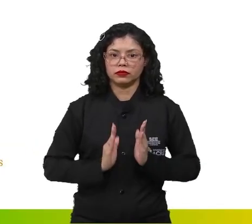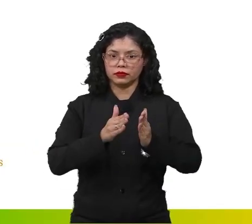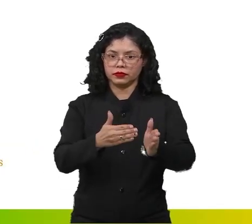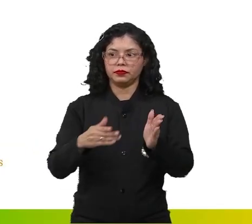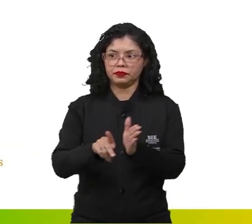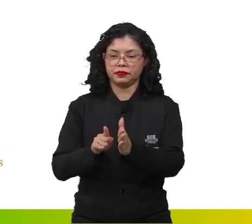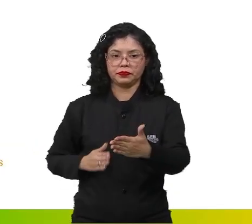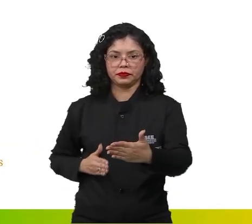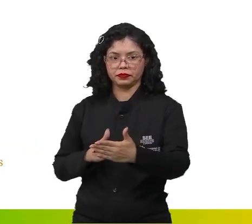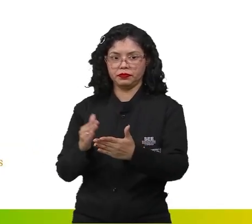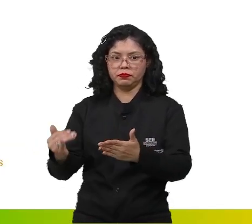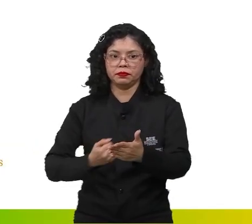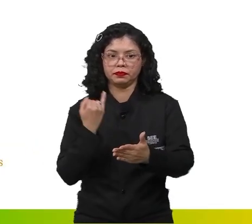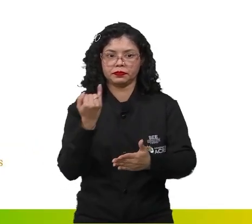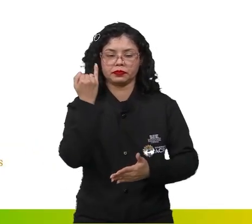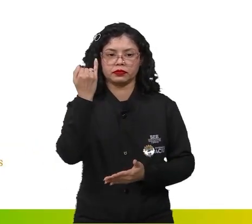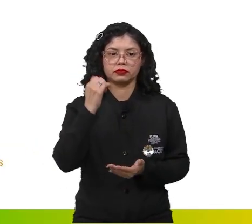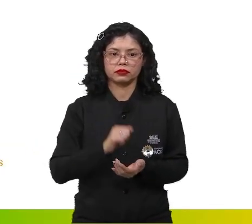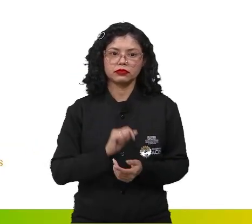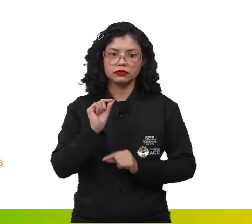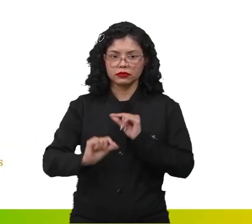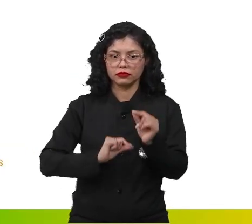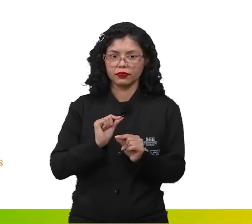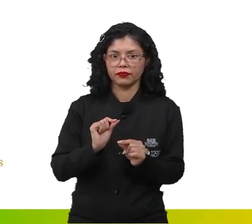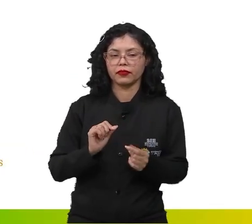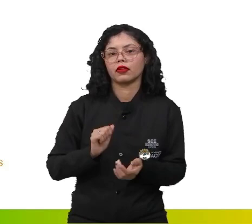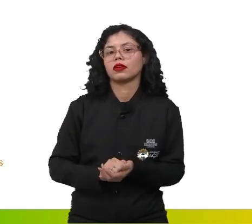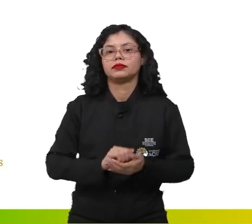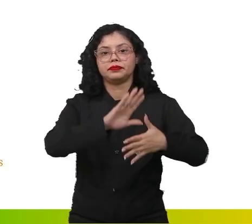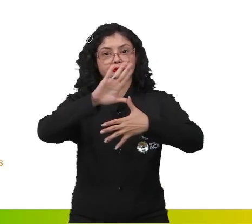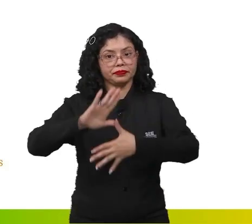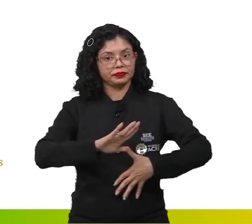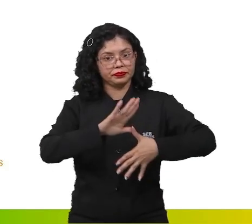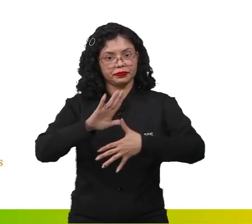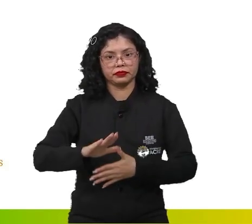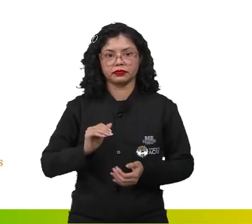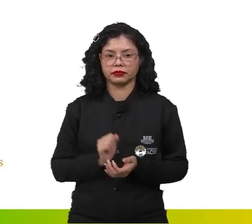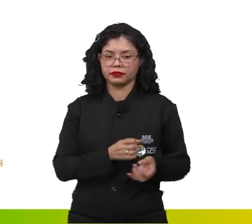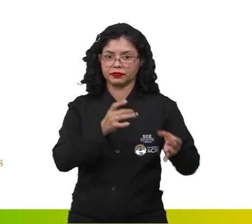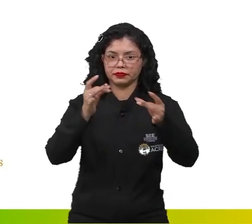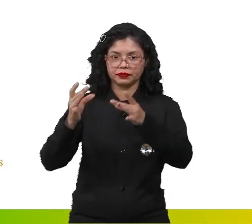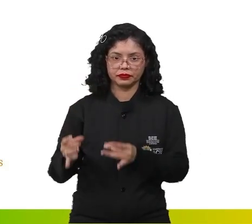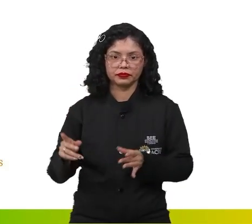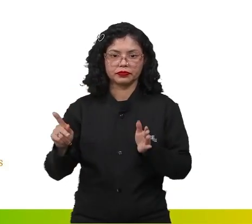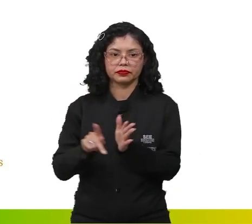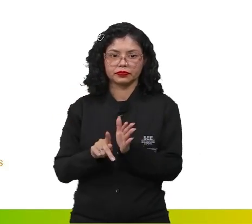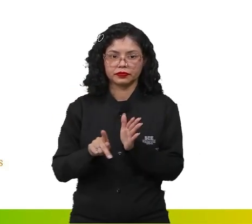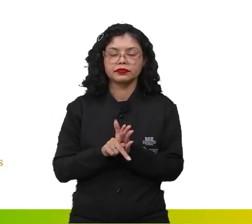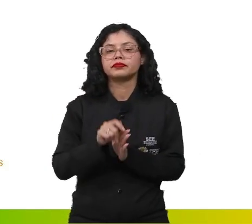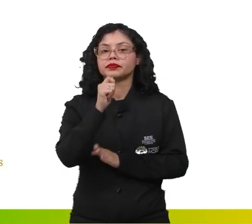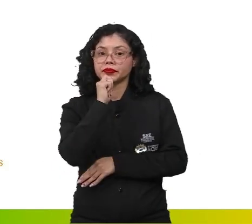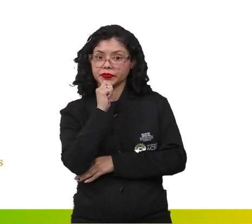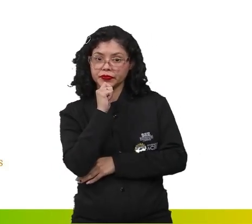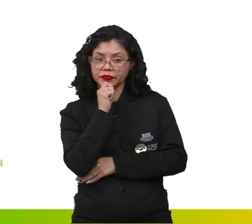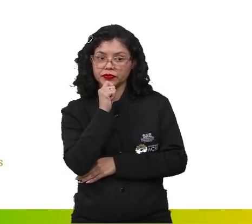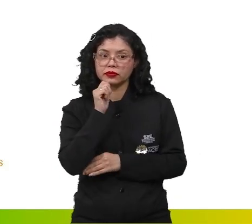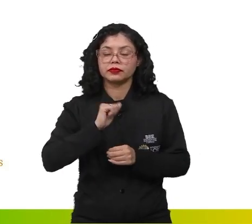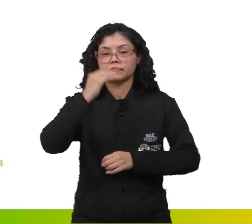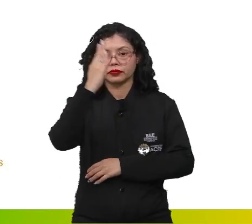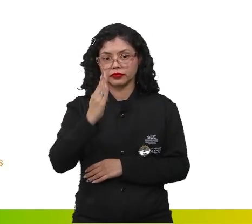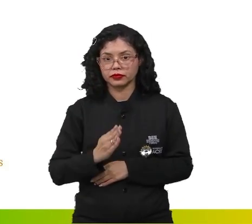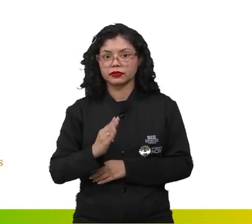impactos, principalmente os destinos aqui na América devido ao tráfico transatlântico, incluíam